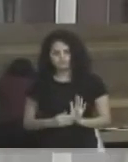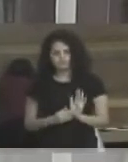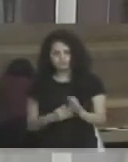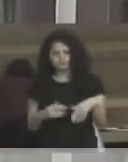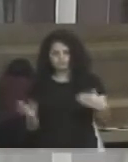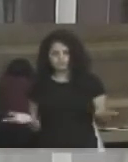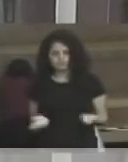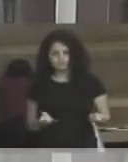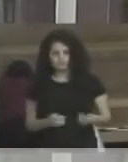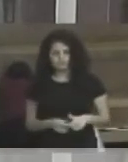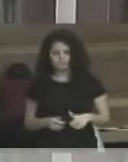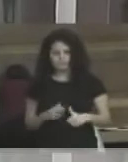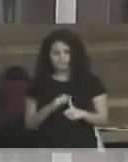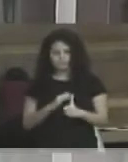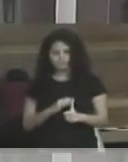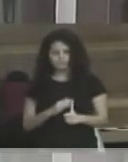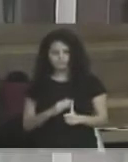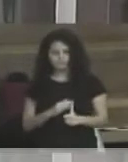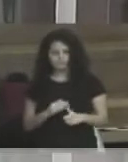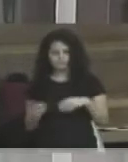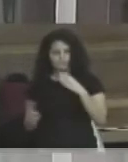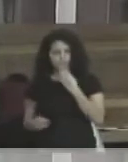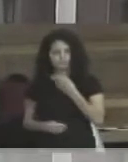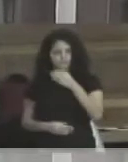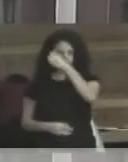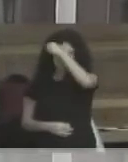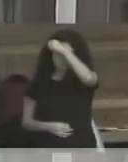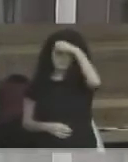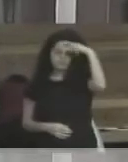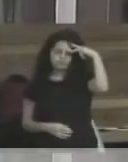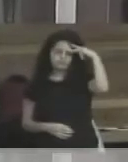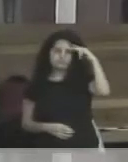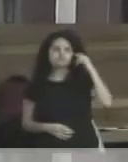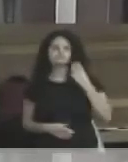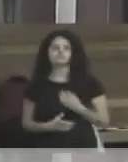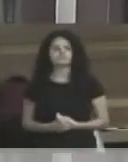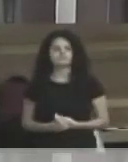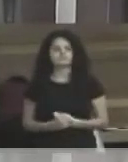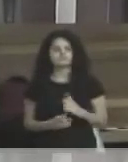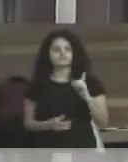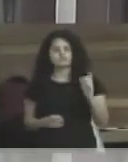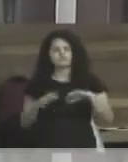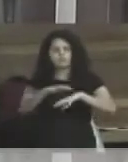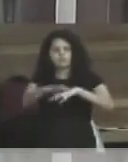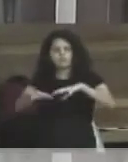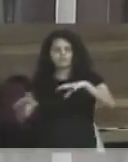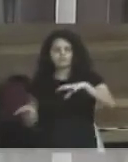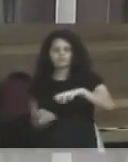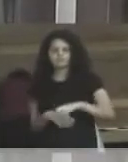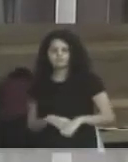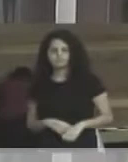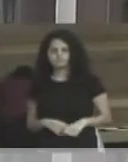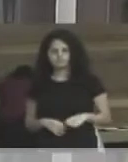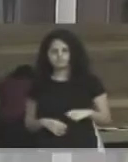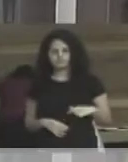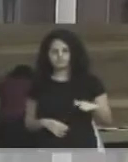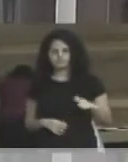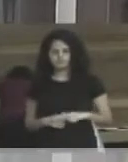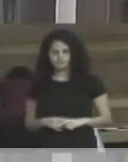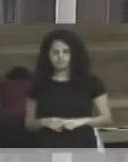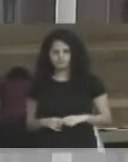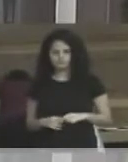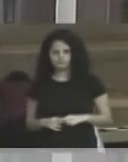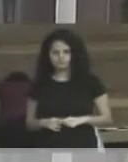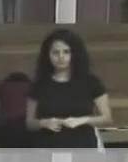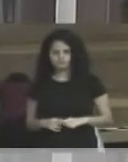a indicação ao prefeito que o ESF do Provetá, lá na Ilha Grande, também funciona aos finais de semana,